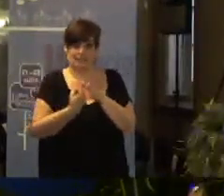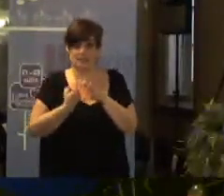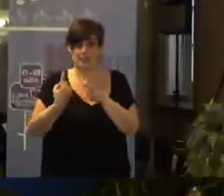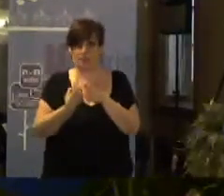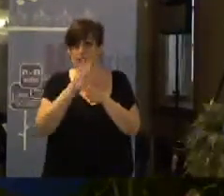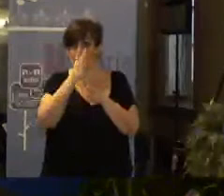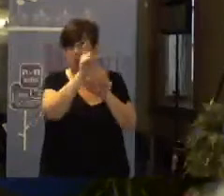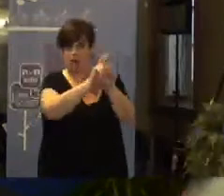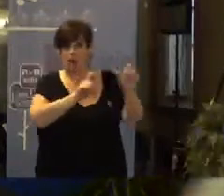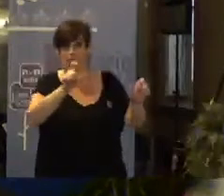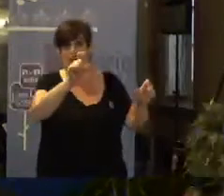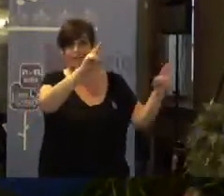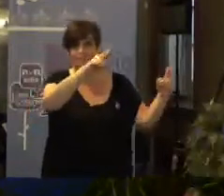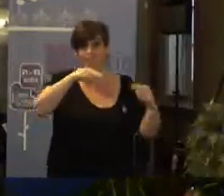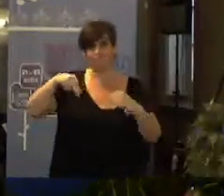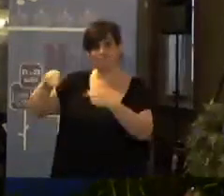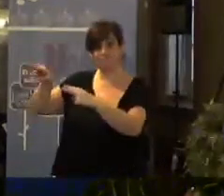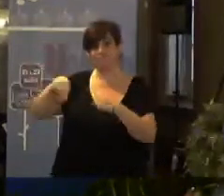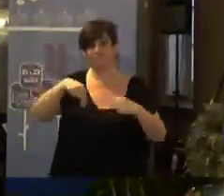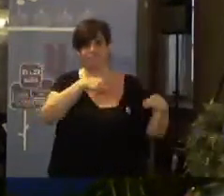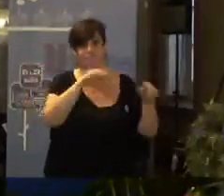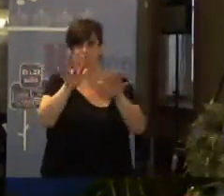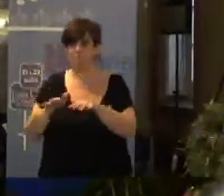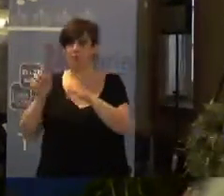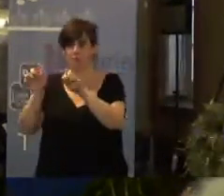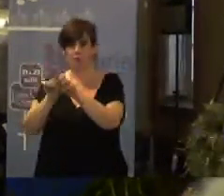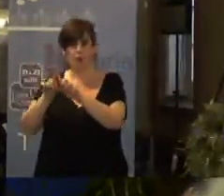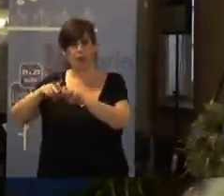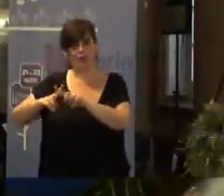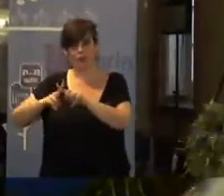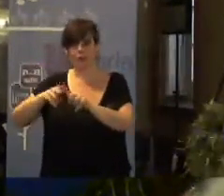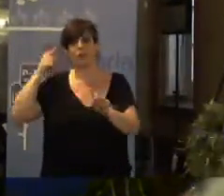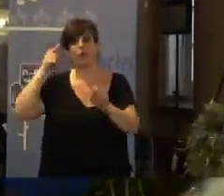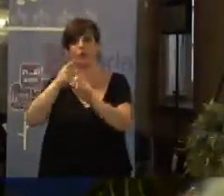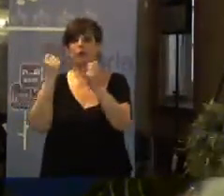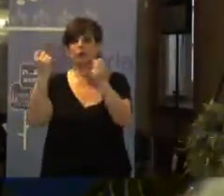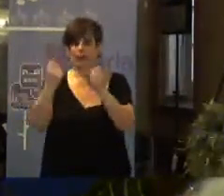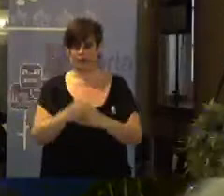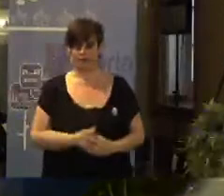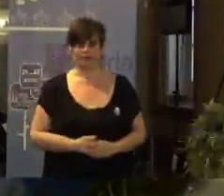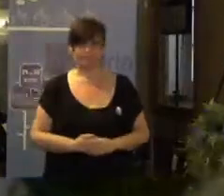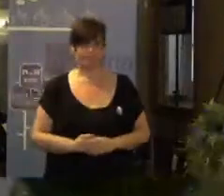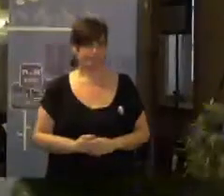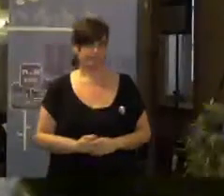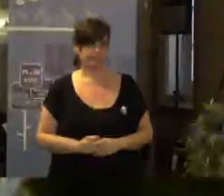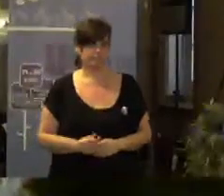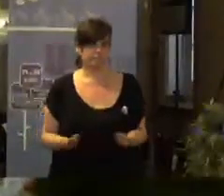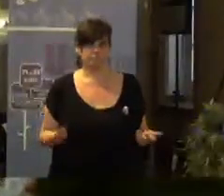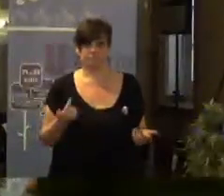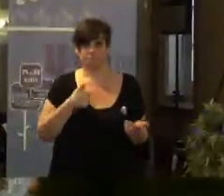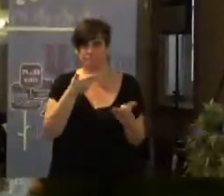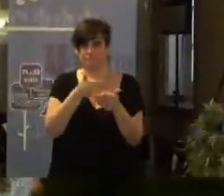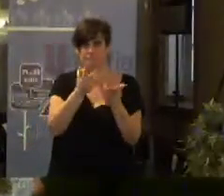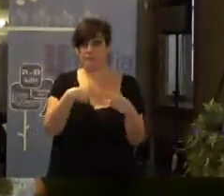um abdicar de um instrumento de acumulação de forças. Eu vou mais ou menos assim a terminar,